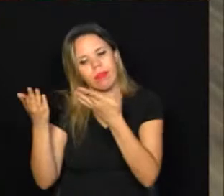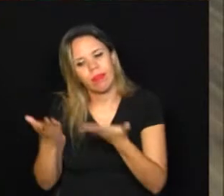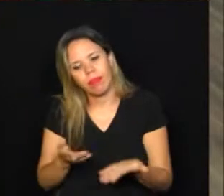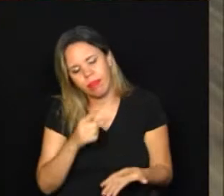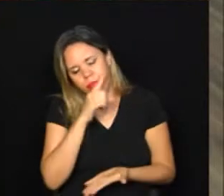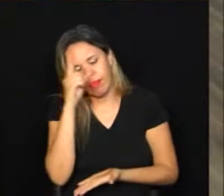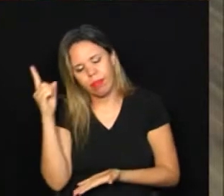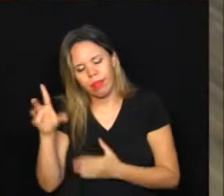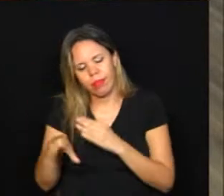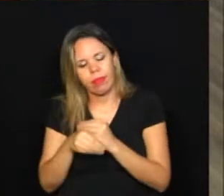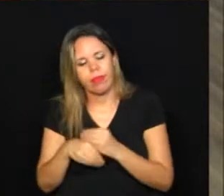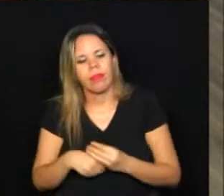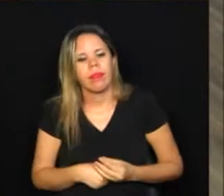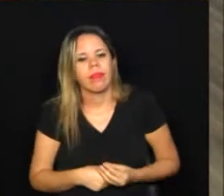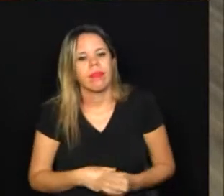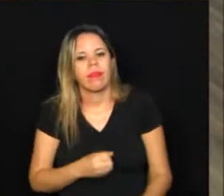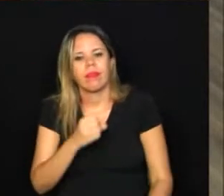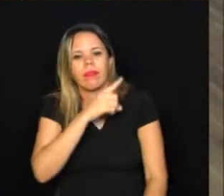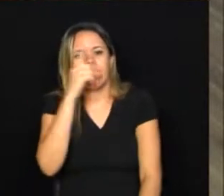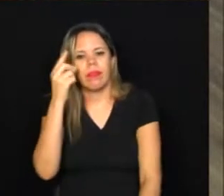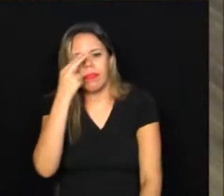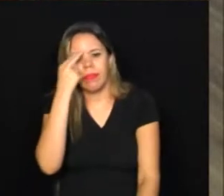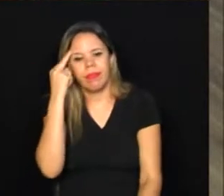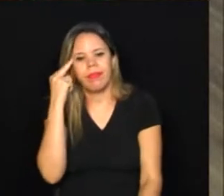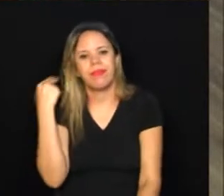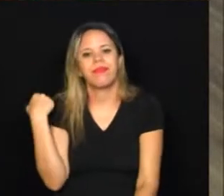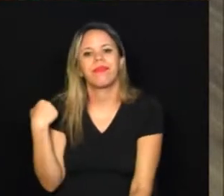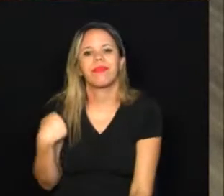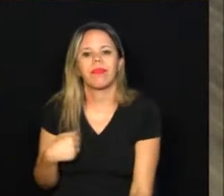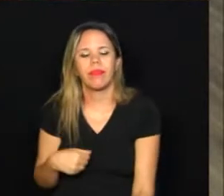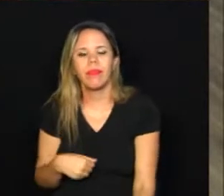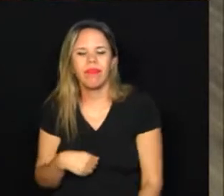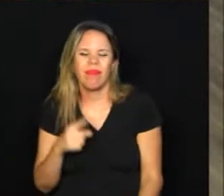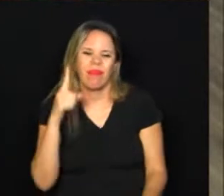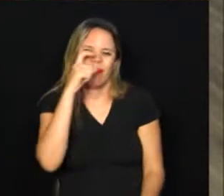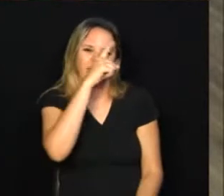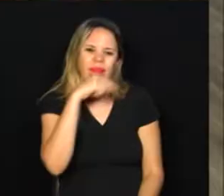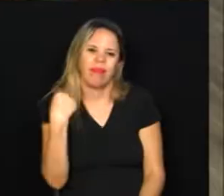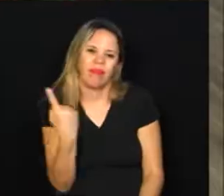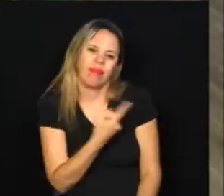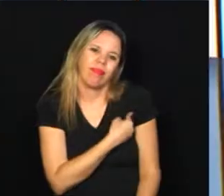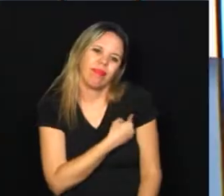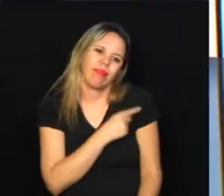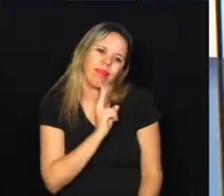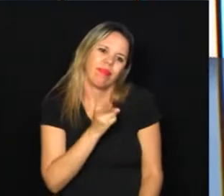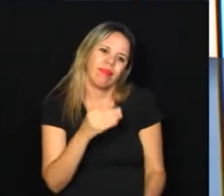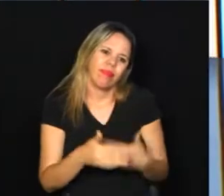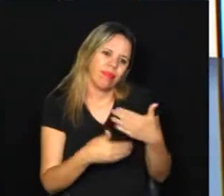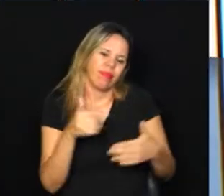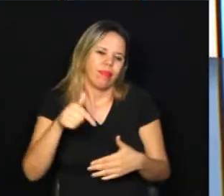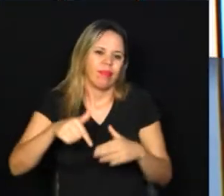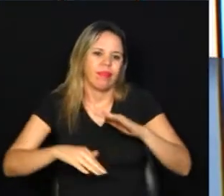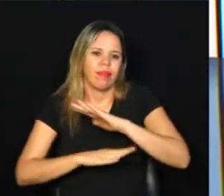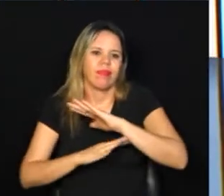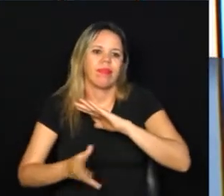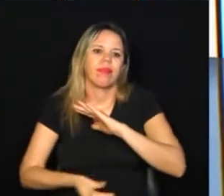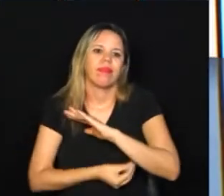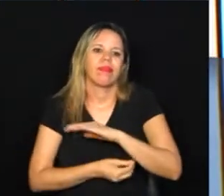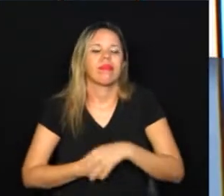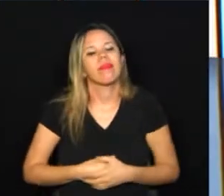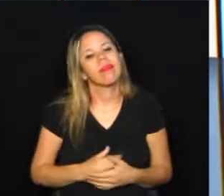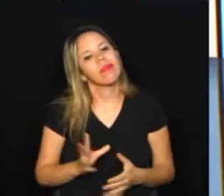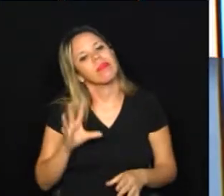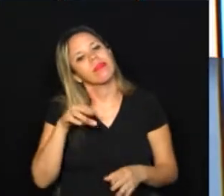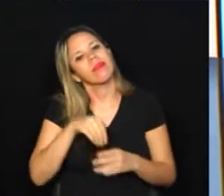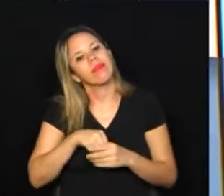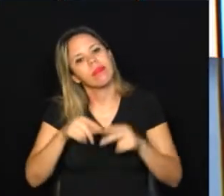Vamos atualizar então, Mirna. Bom dia, Gabriel. Uma atualização difícil para nós, né? Diariamente aqui no Câmara Total, dentro